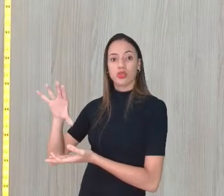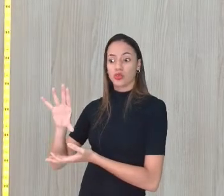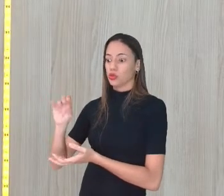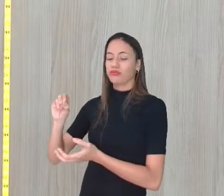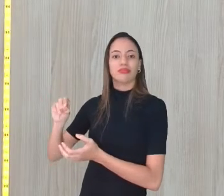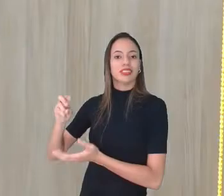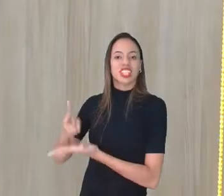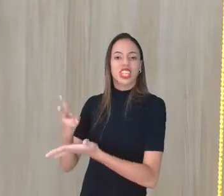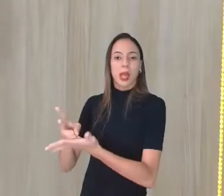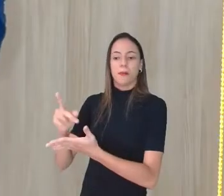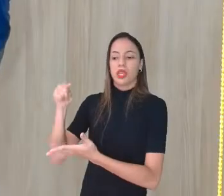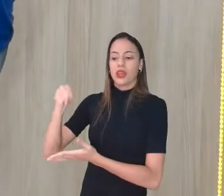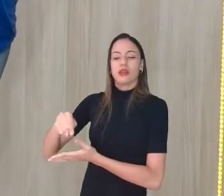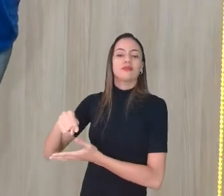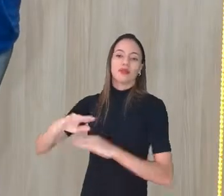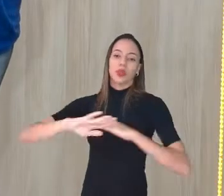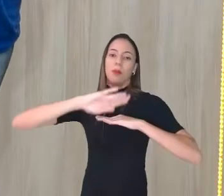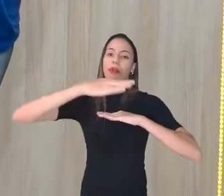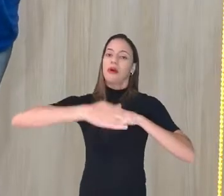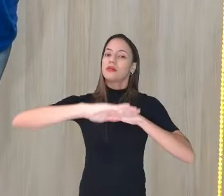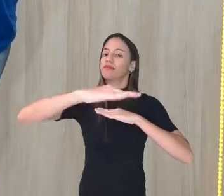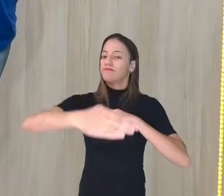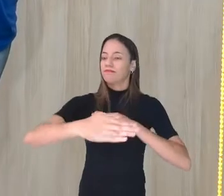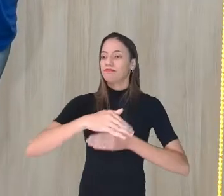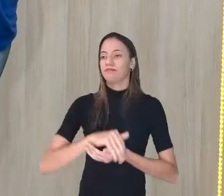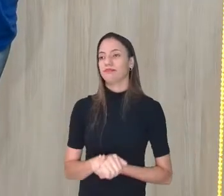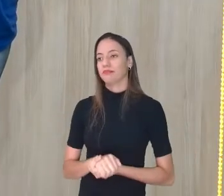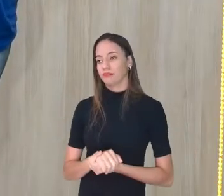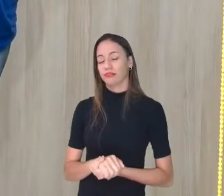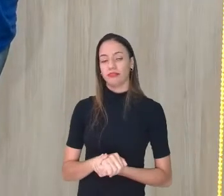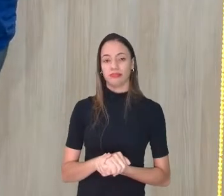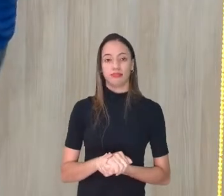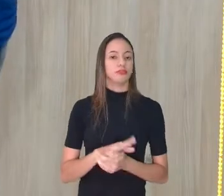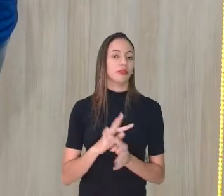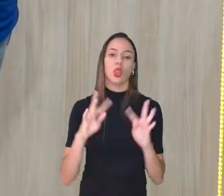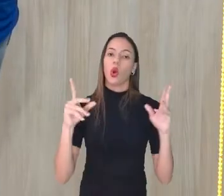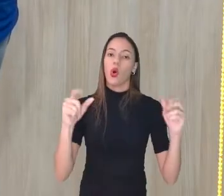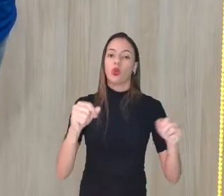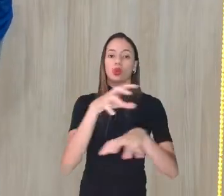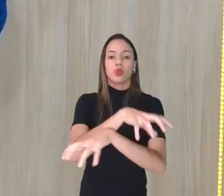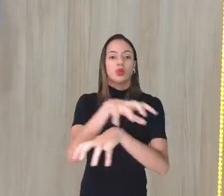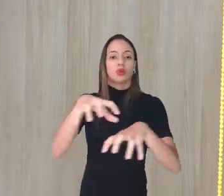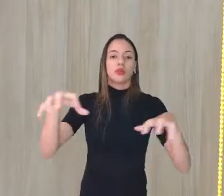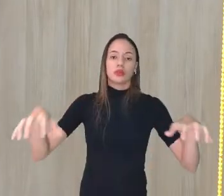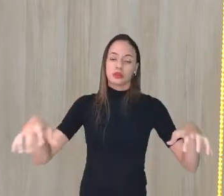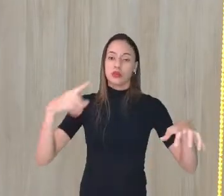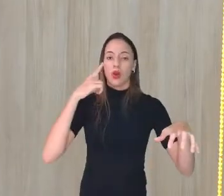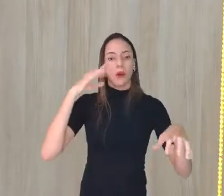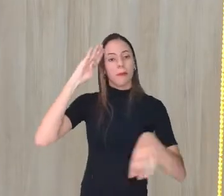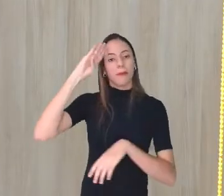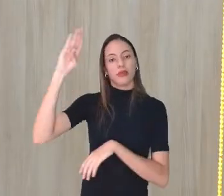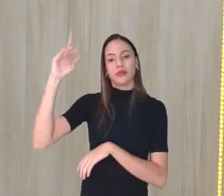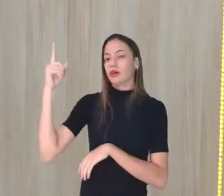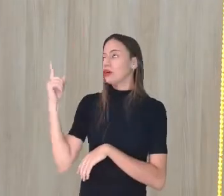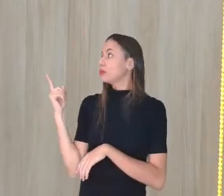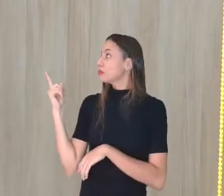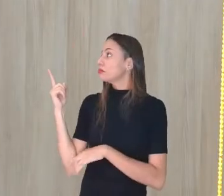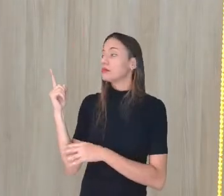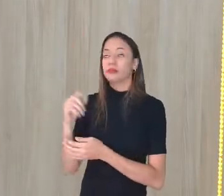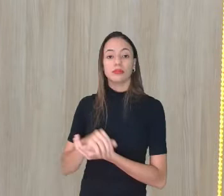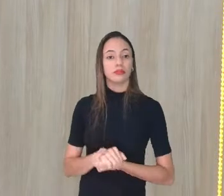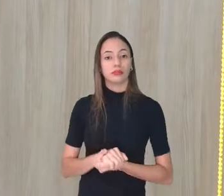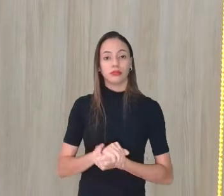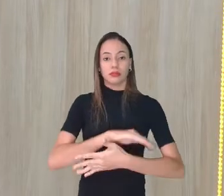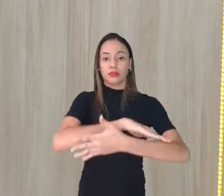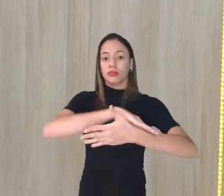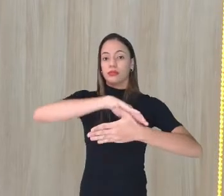Exatamente, professora, exatamente. Então, gente, a gente está vendo aí todos os nossos biomas, né? Os principais, pelo menos, né?